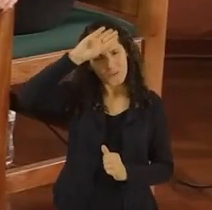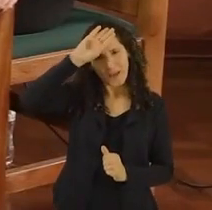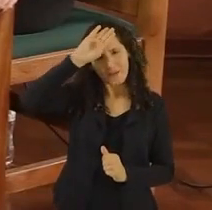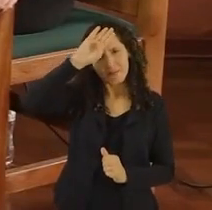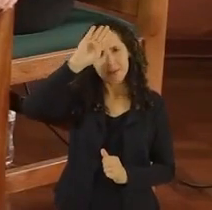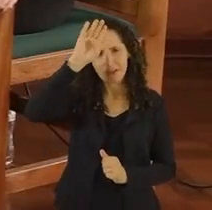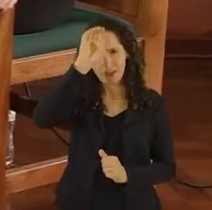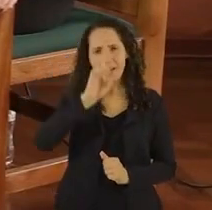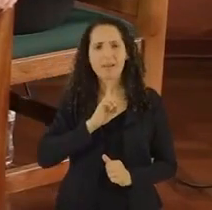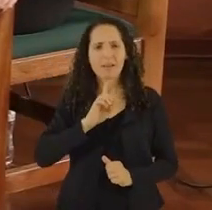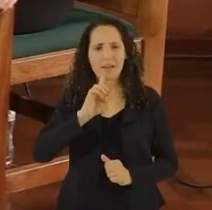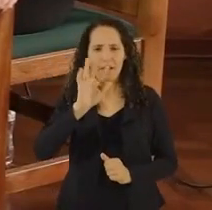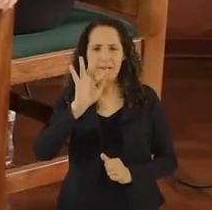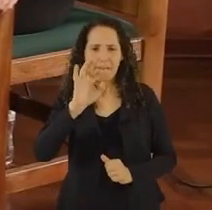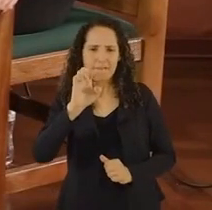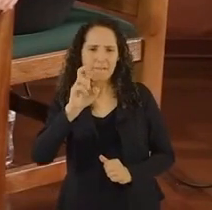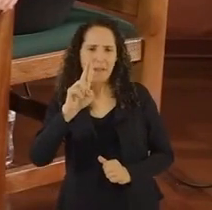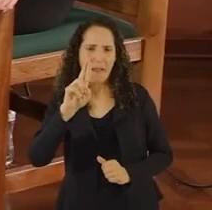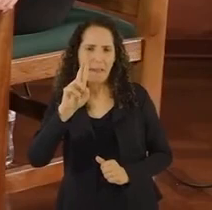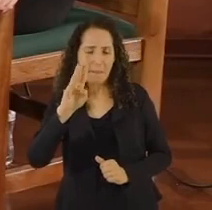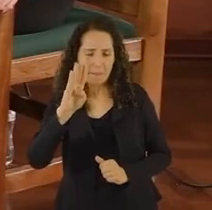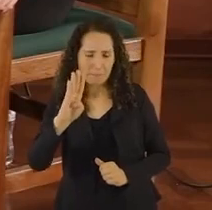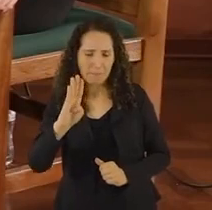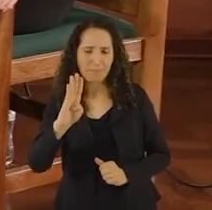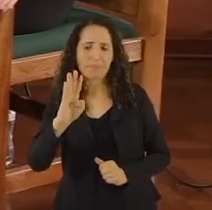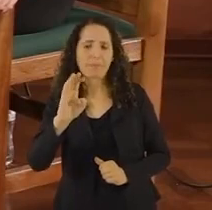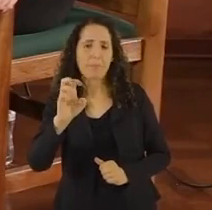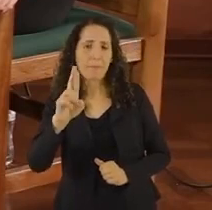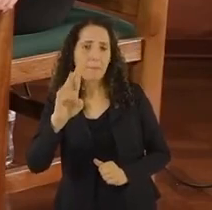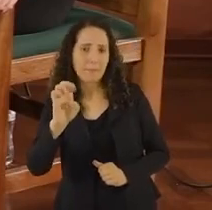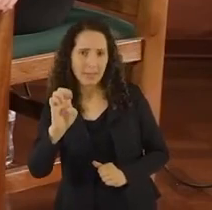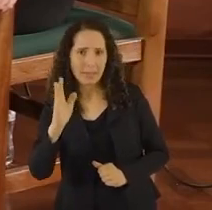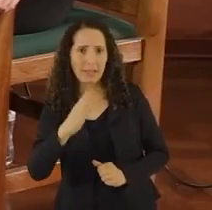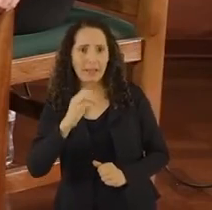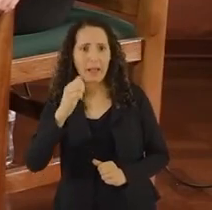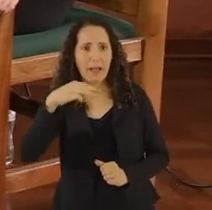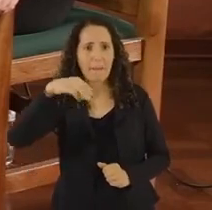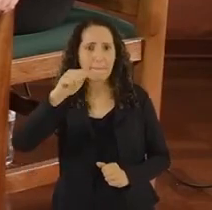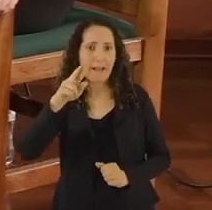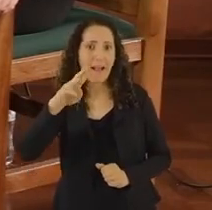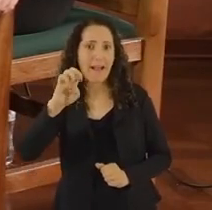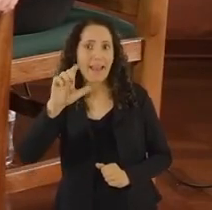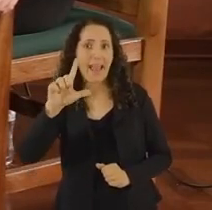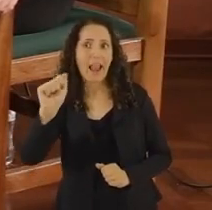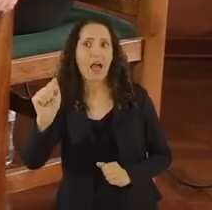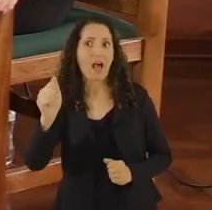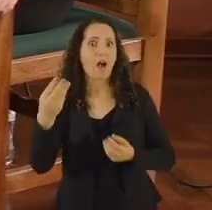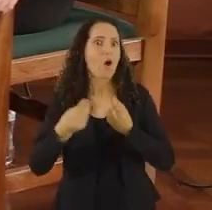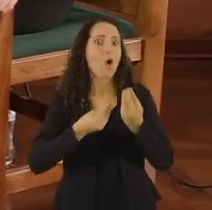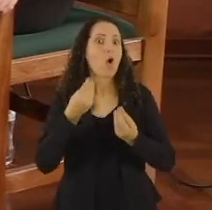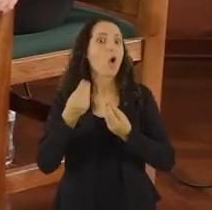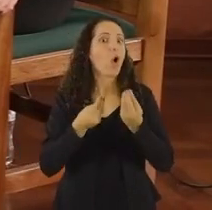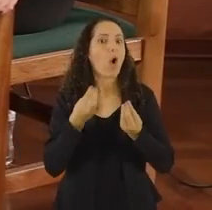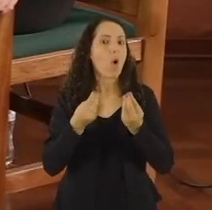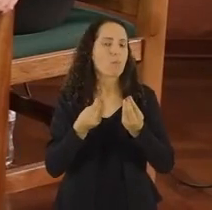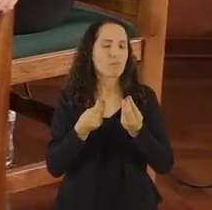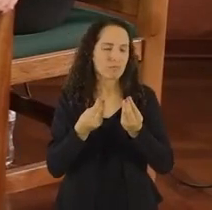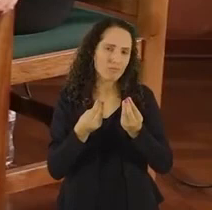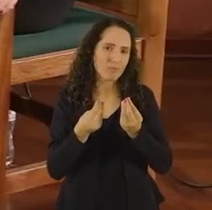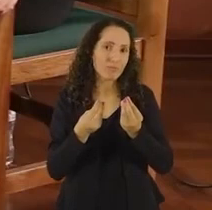momentos que foram quase que consecutivos né na virada do 19 por